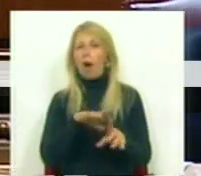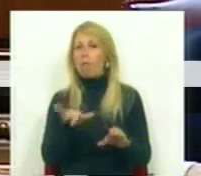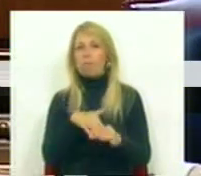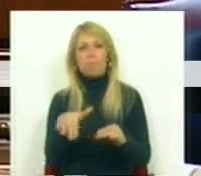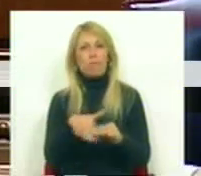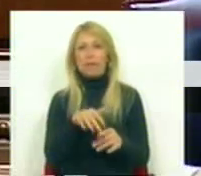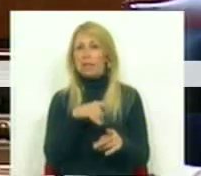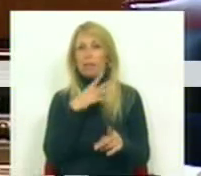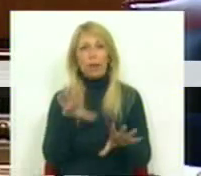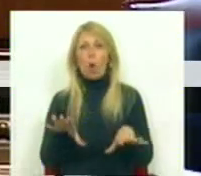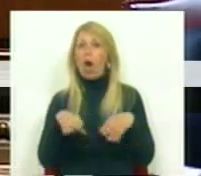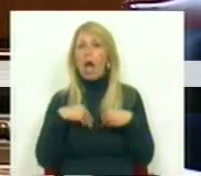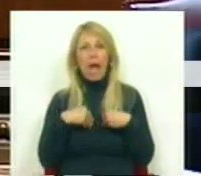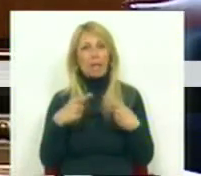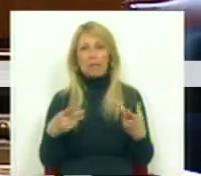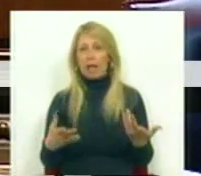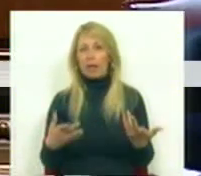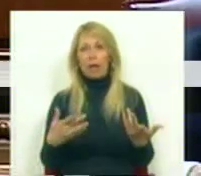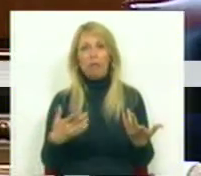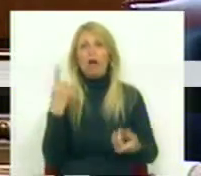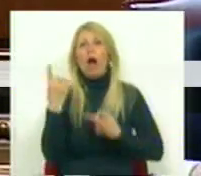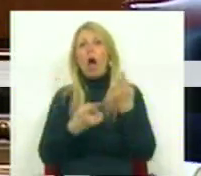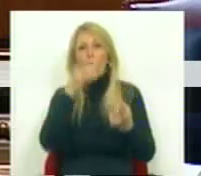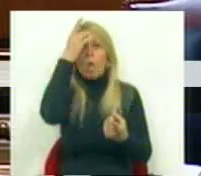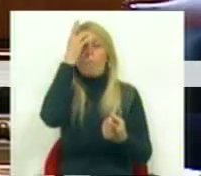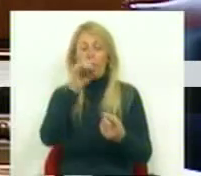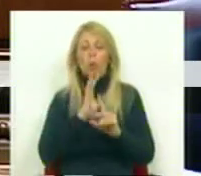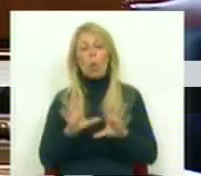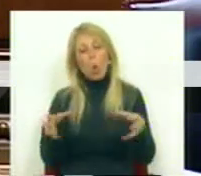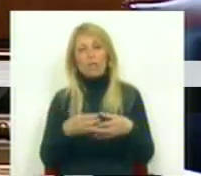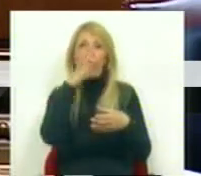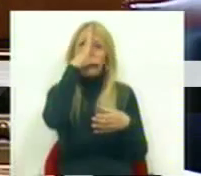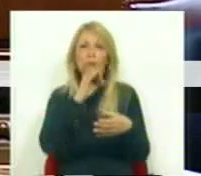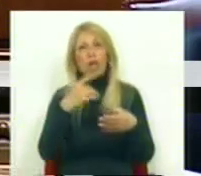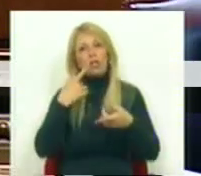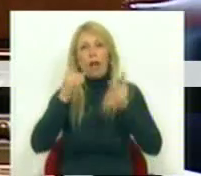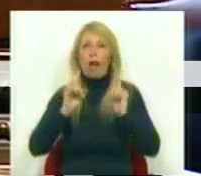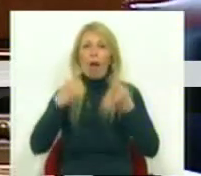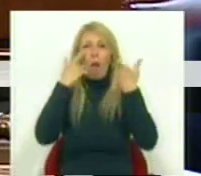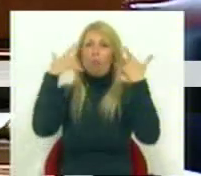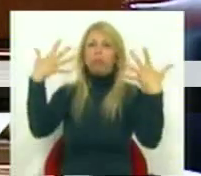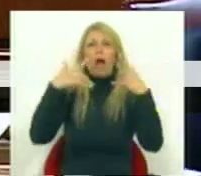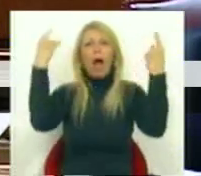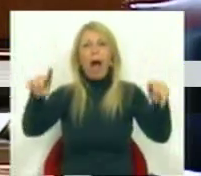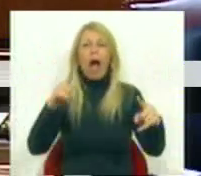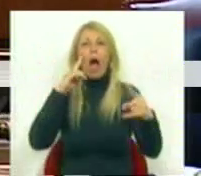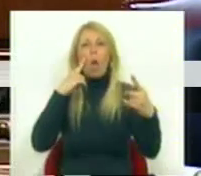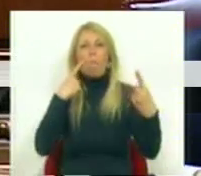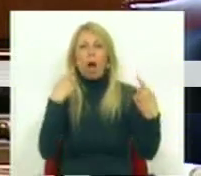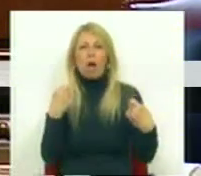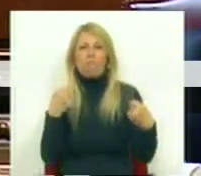visão de que o Conselho de Ministros tenha evidenciado uma luta entre, como é que o senhor deputado